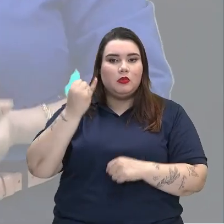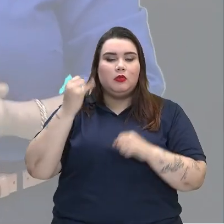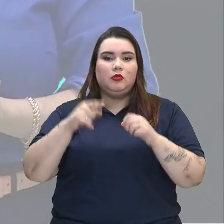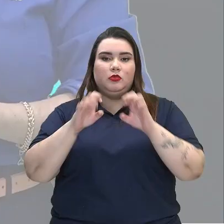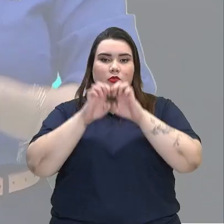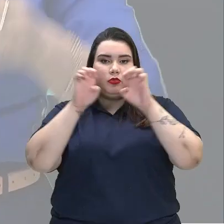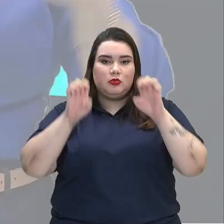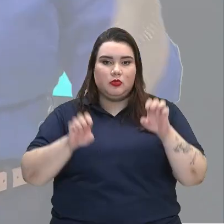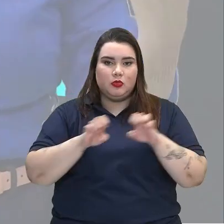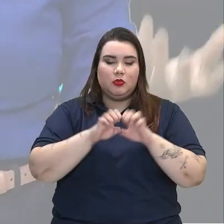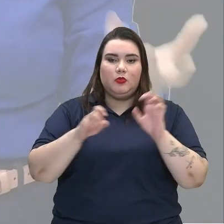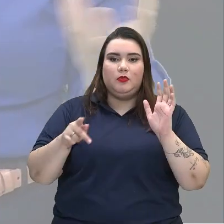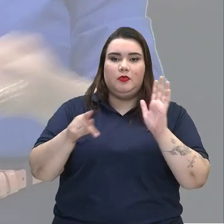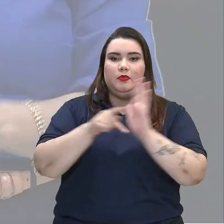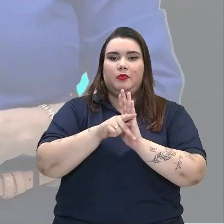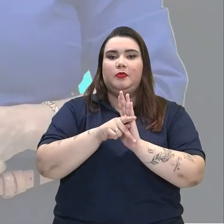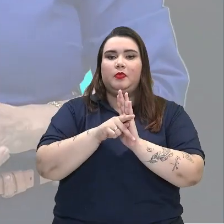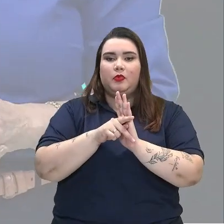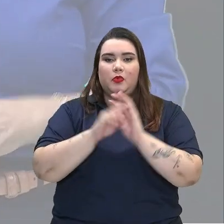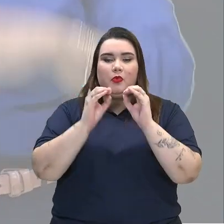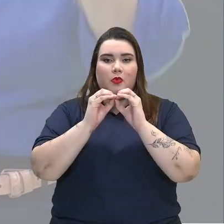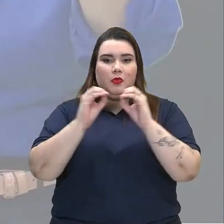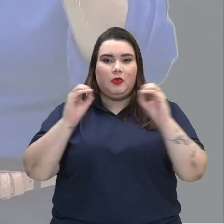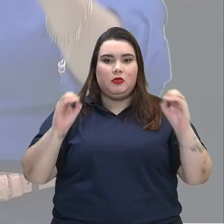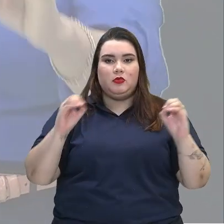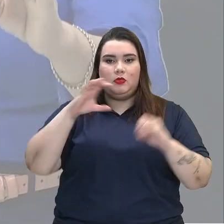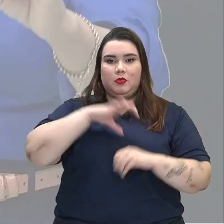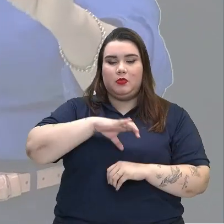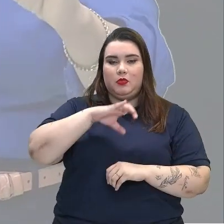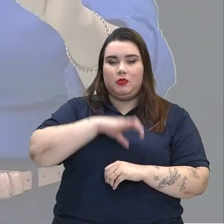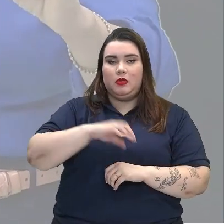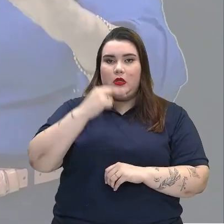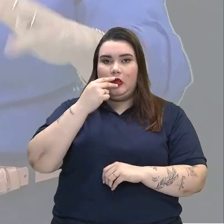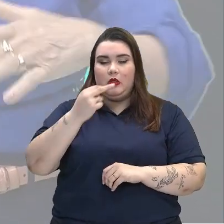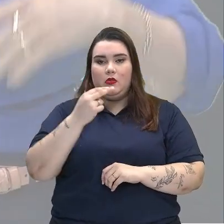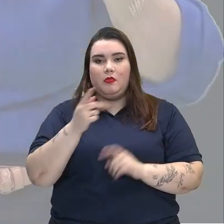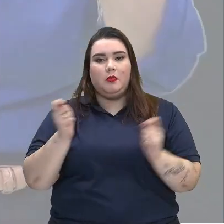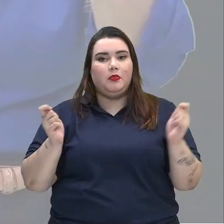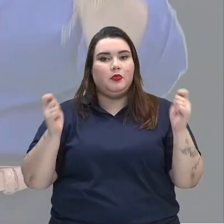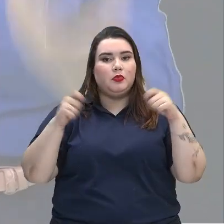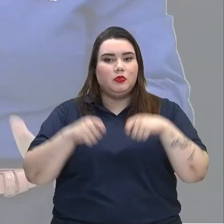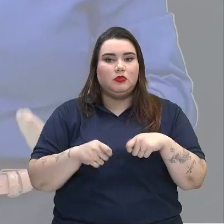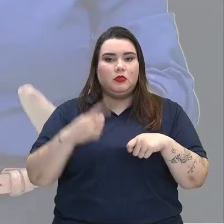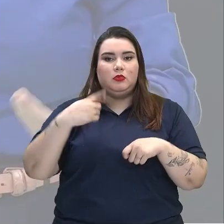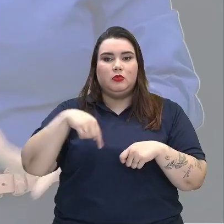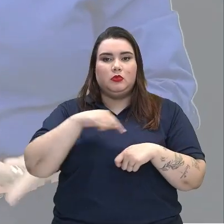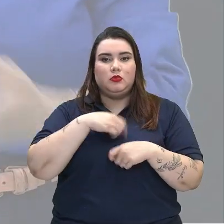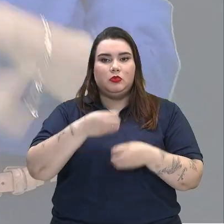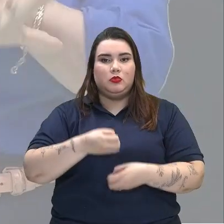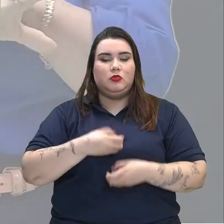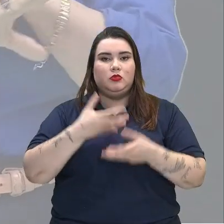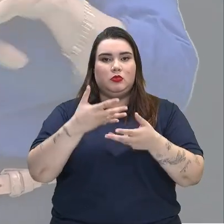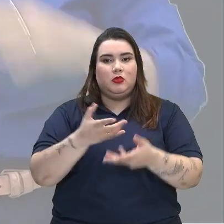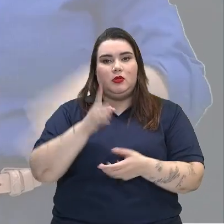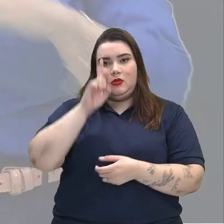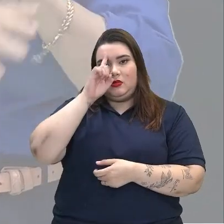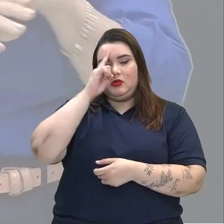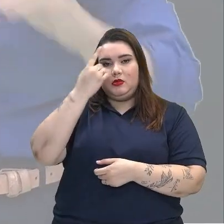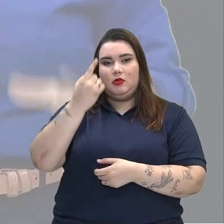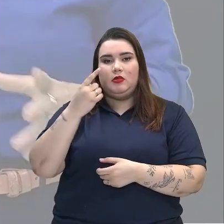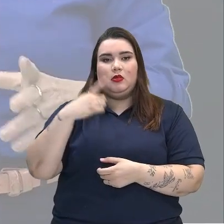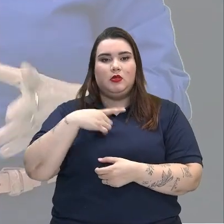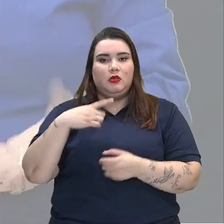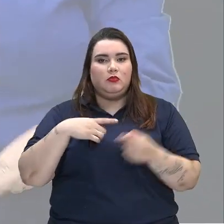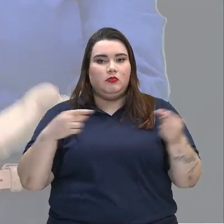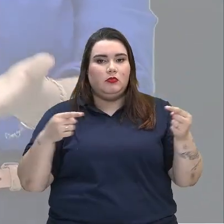e o funcionamento das nossas orações na língua portuguesa. Eles vão permitir que nós expressemos nossas ideias de forma precisa,